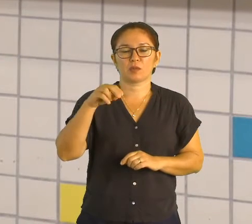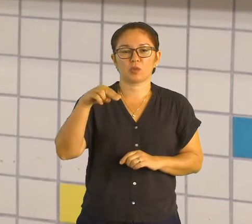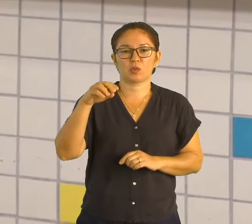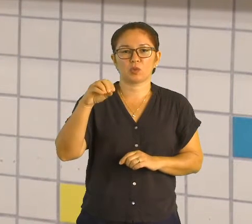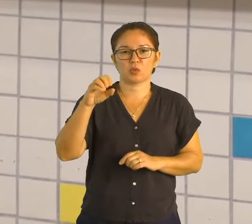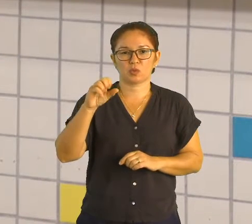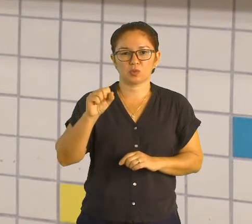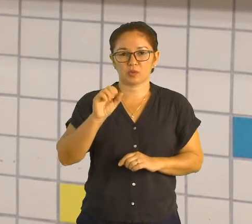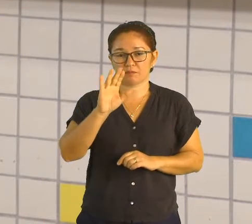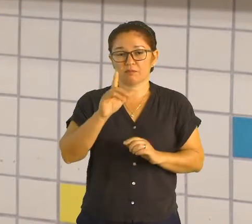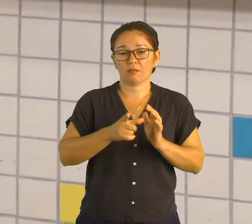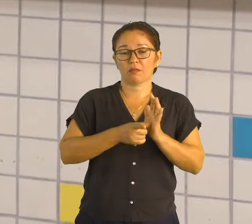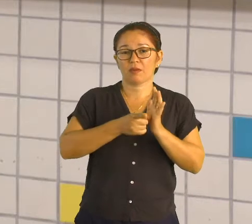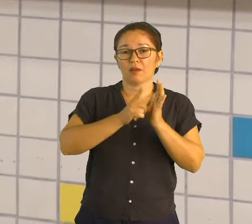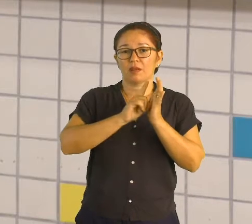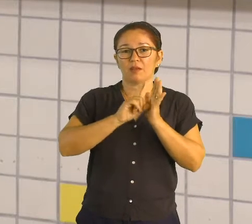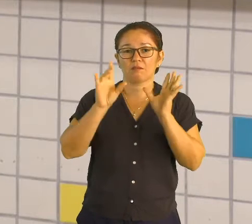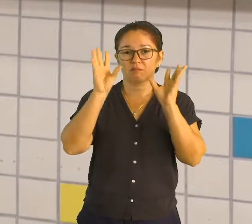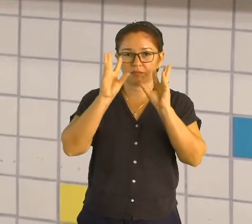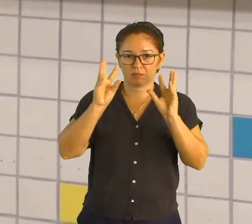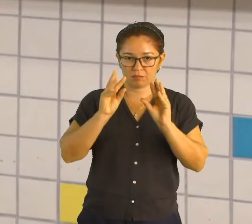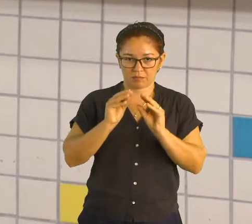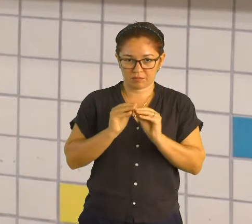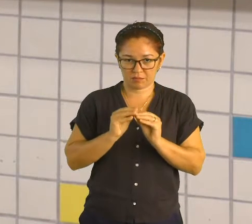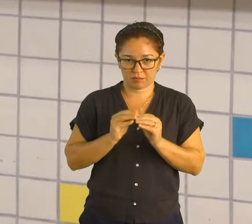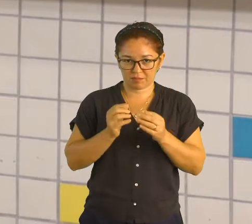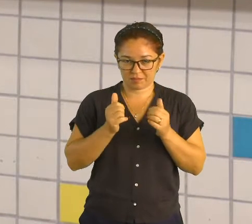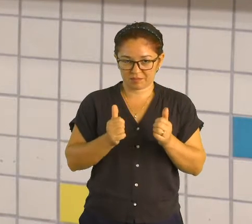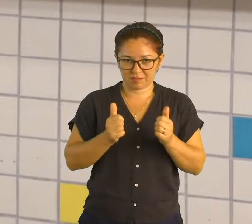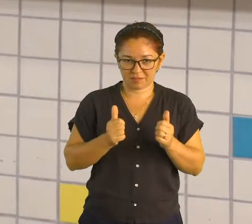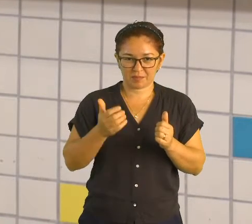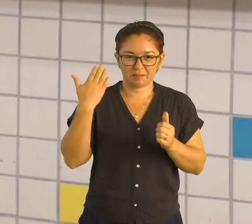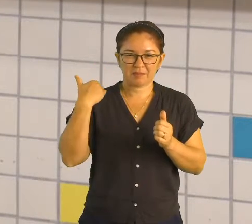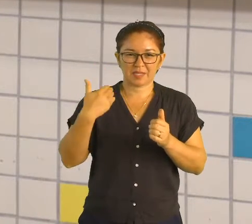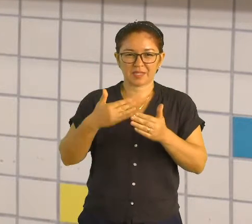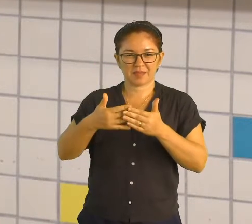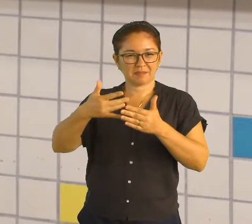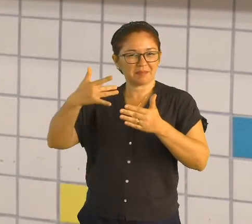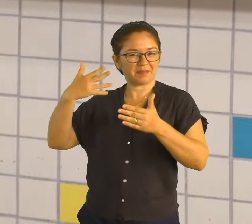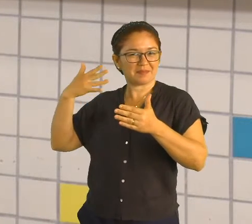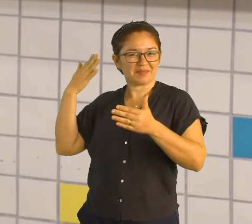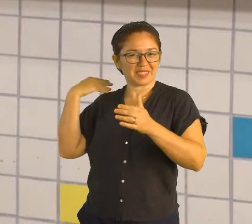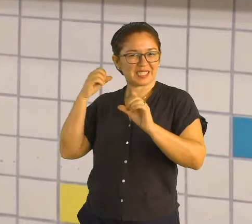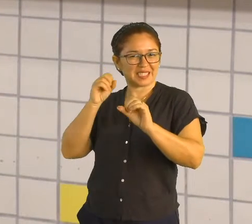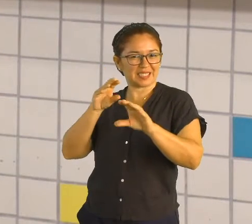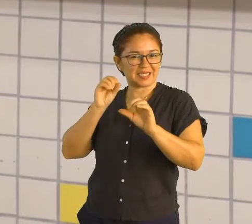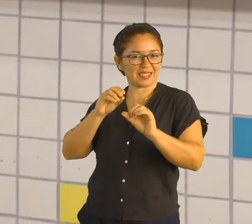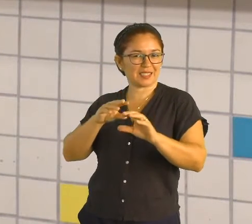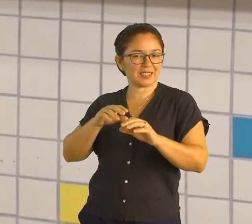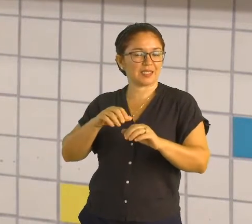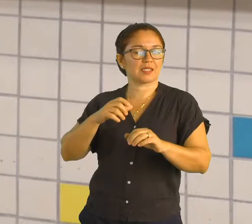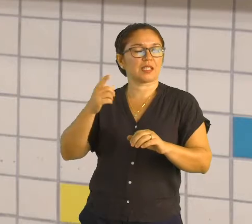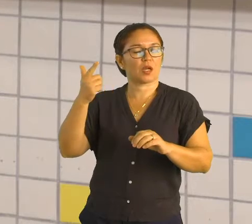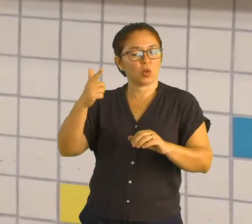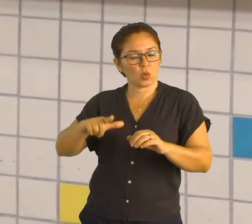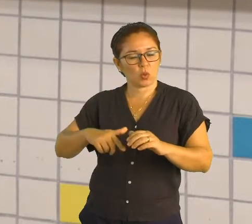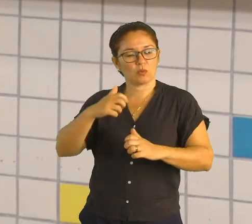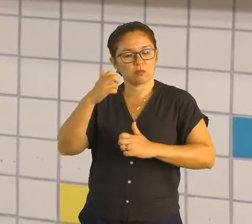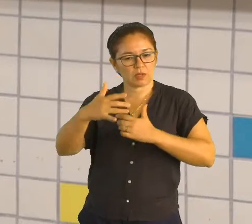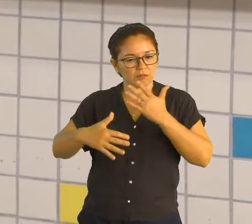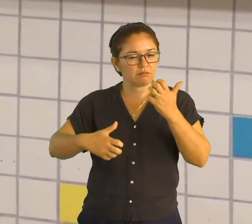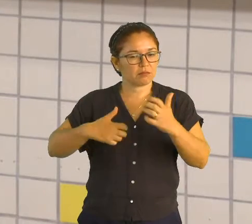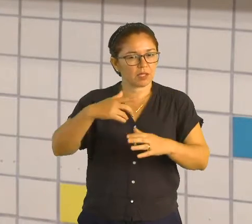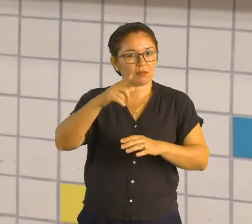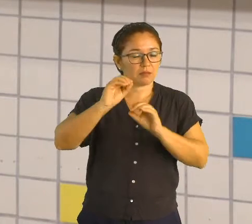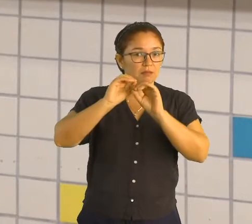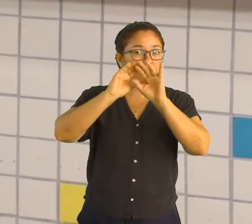uma revisãozinha, ok? E eu quero que vocês me acompanhem, tá? E quero lembrá-los também, se você já